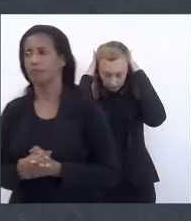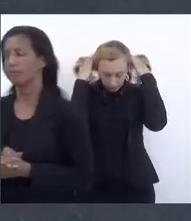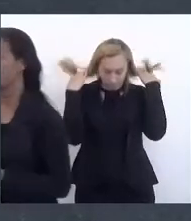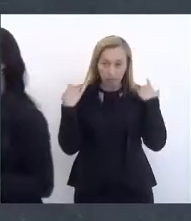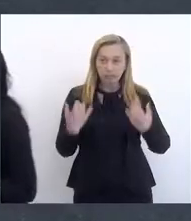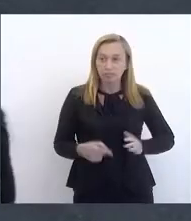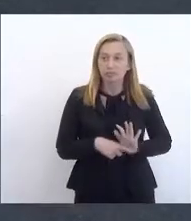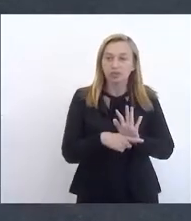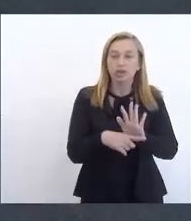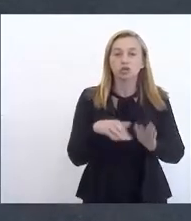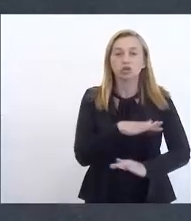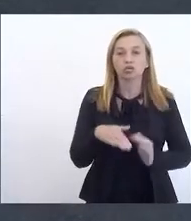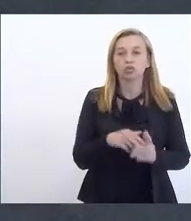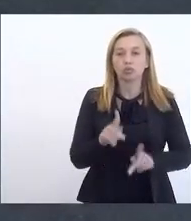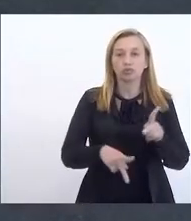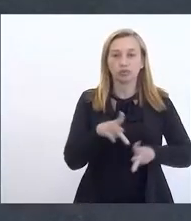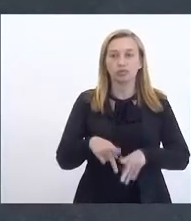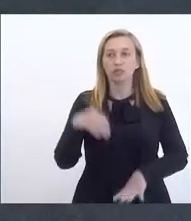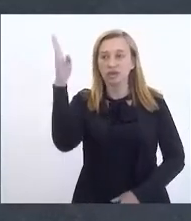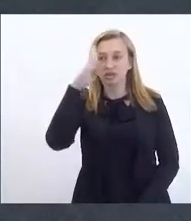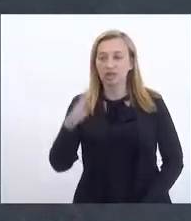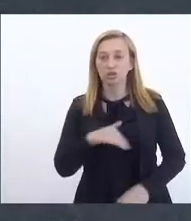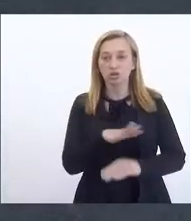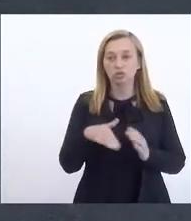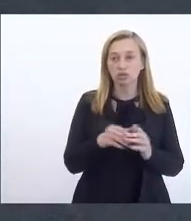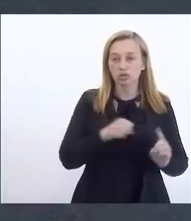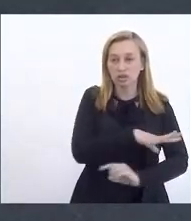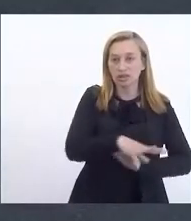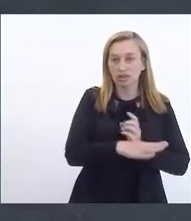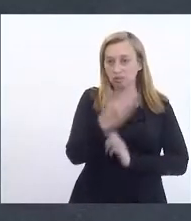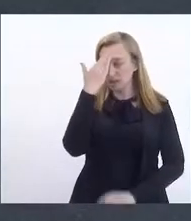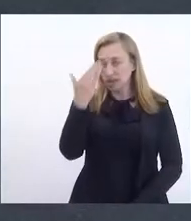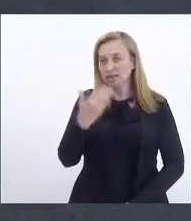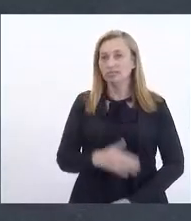todo o povo brasileiro e de toda a sociedade. Obrigada.